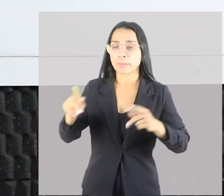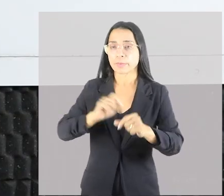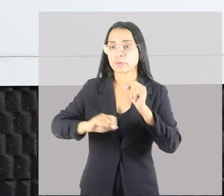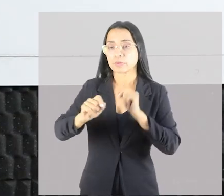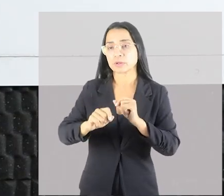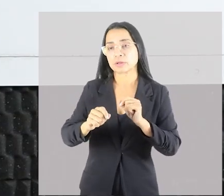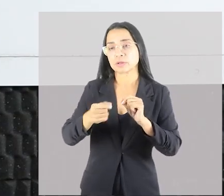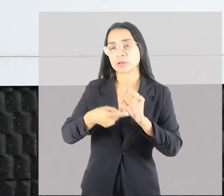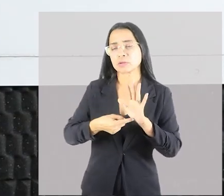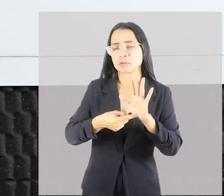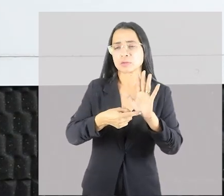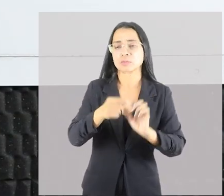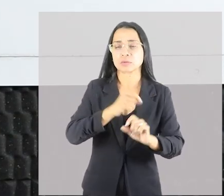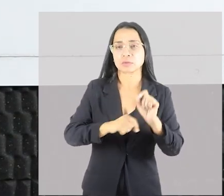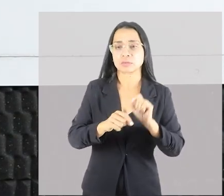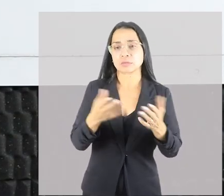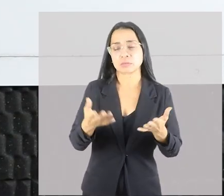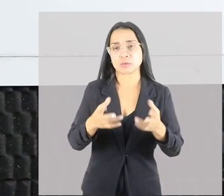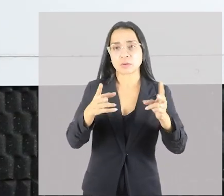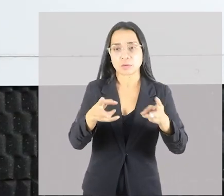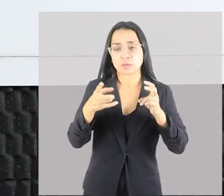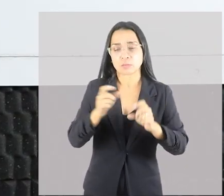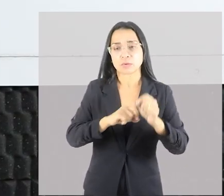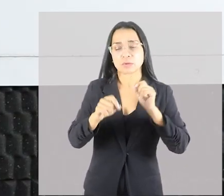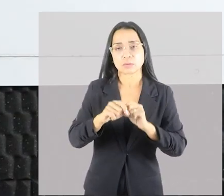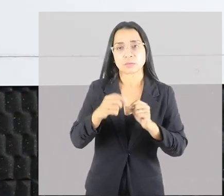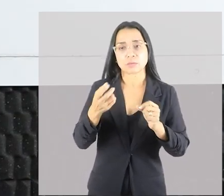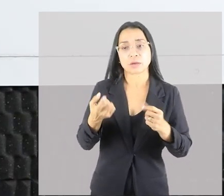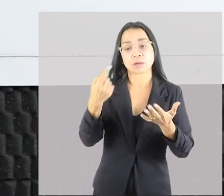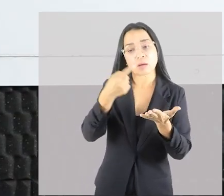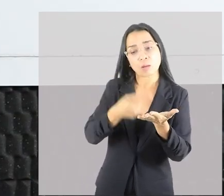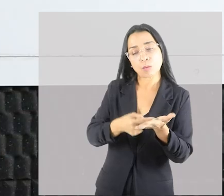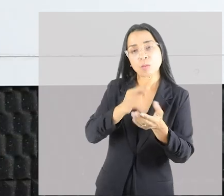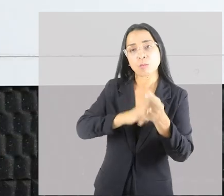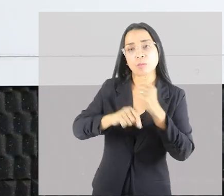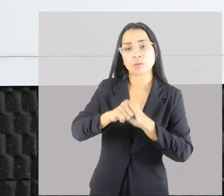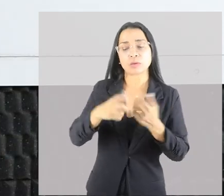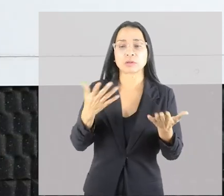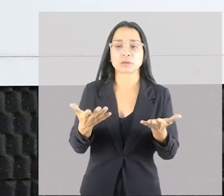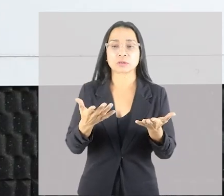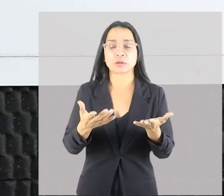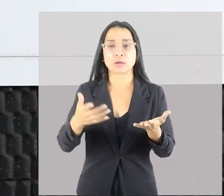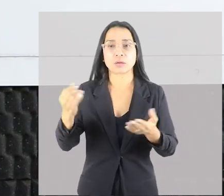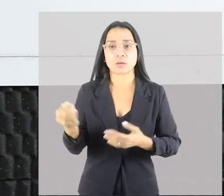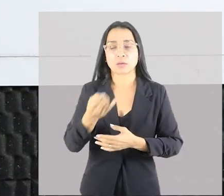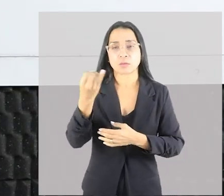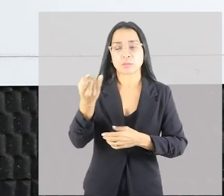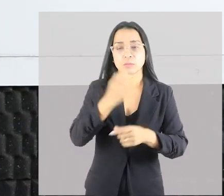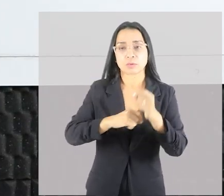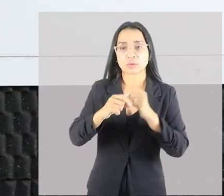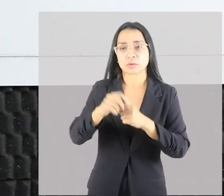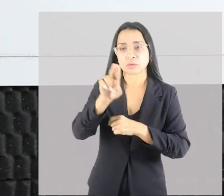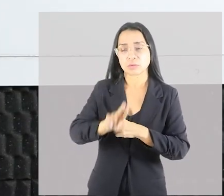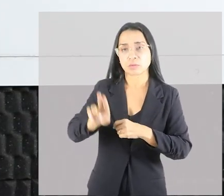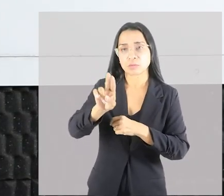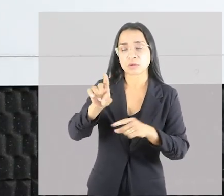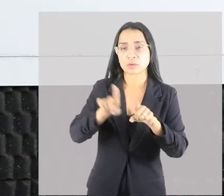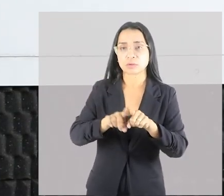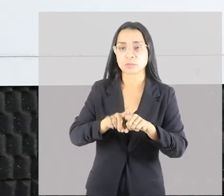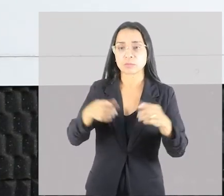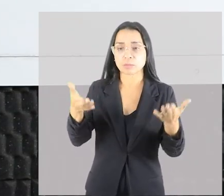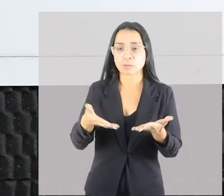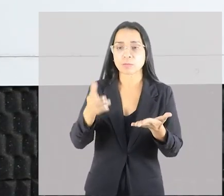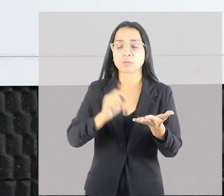mais expressa. Então a gente vai observar que essa recombinação, ela é super necessária e super utilizada hoje em